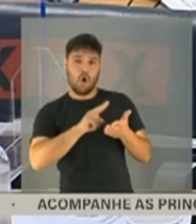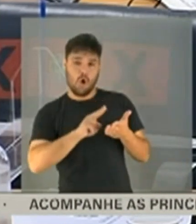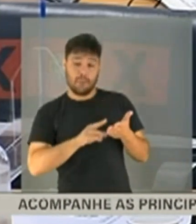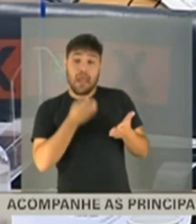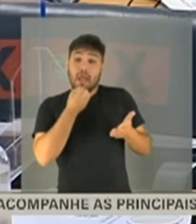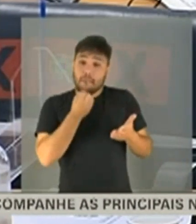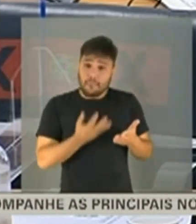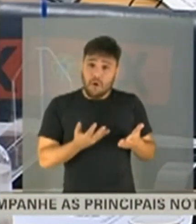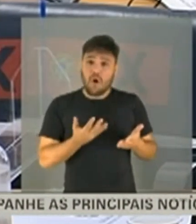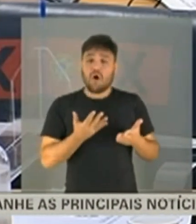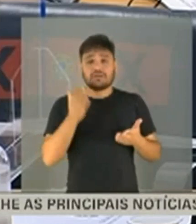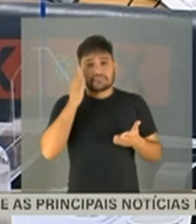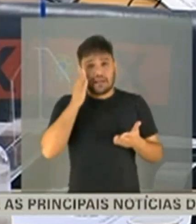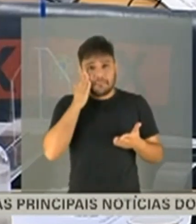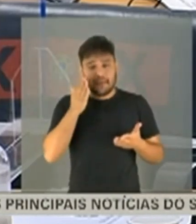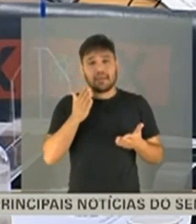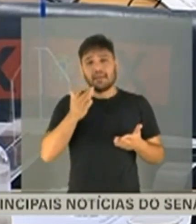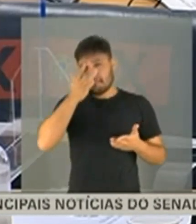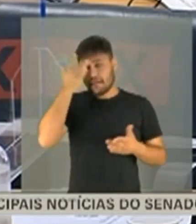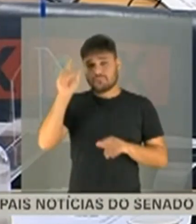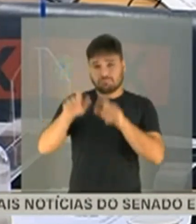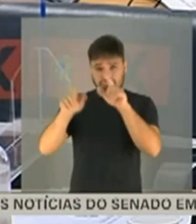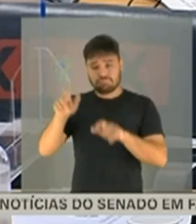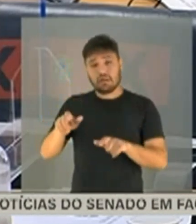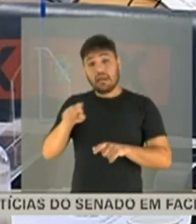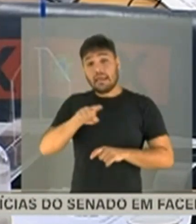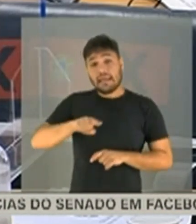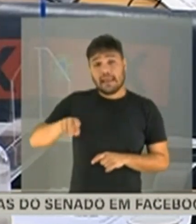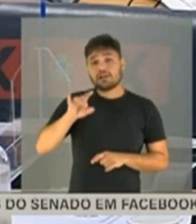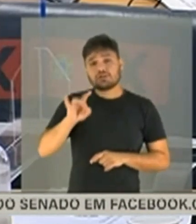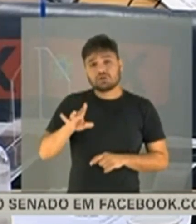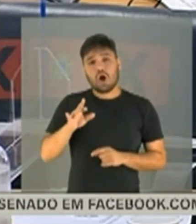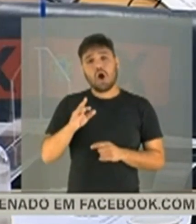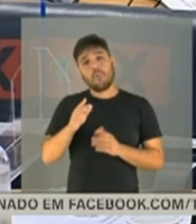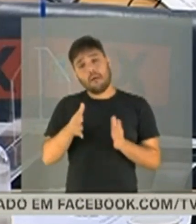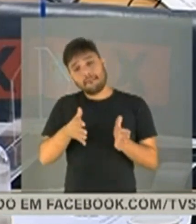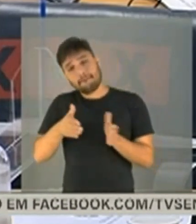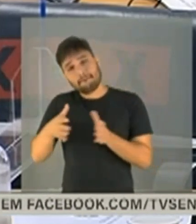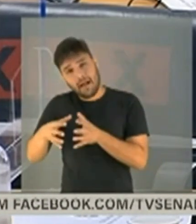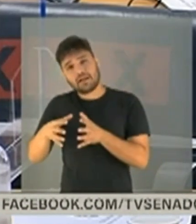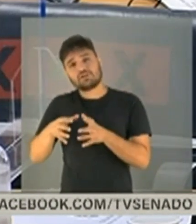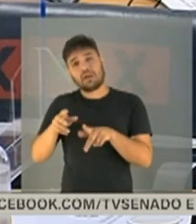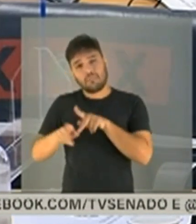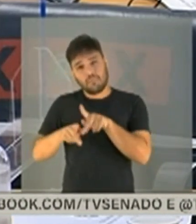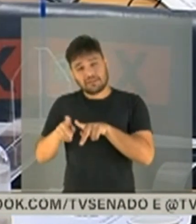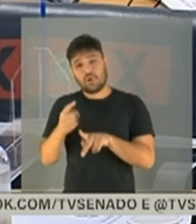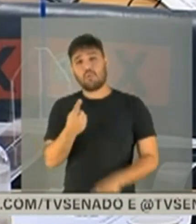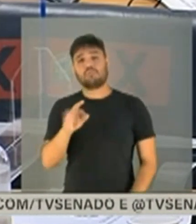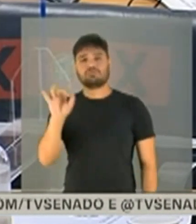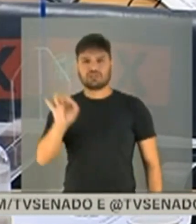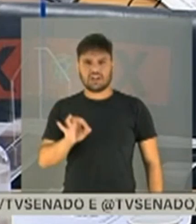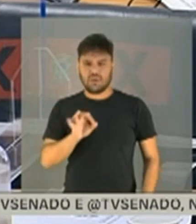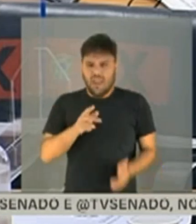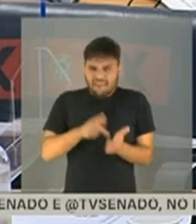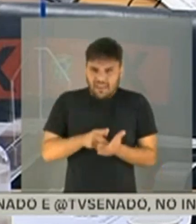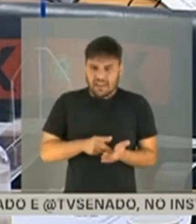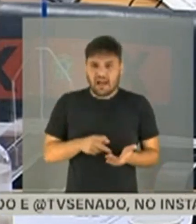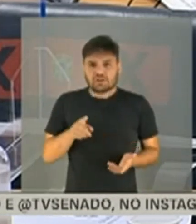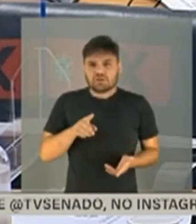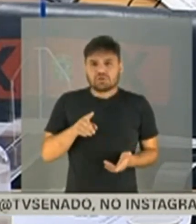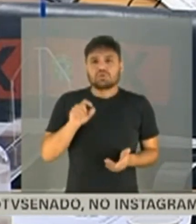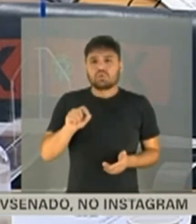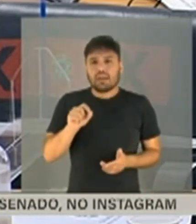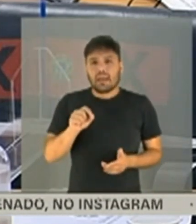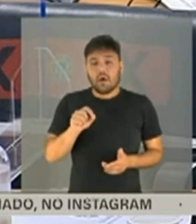bom que a gente pudesse ouvir os seus gestores, ainda que só para uma parte da população obtém 1%. É verdade que o